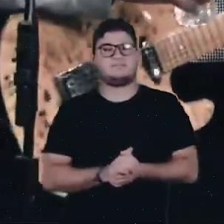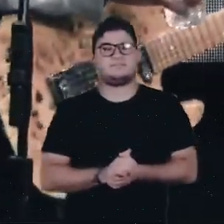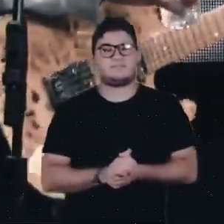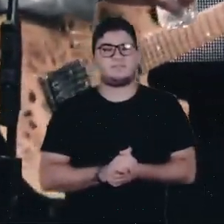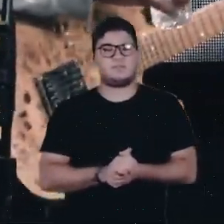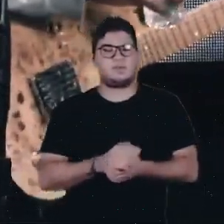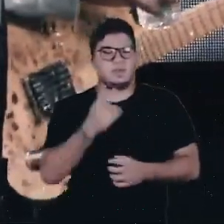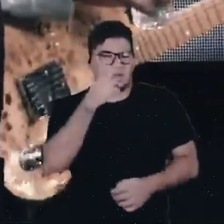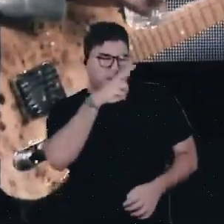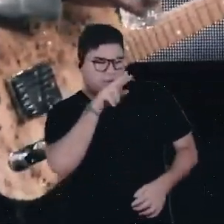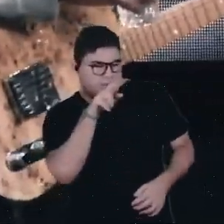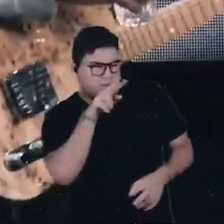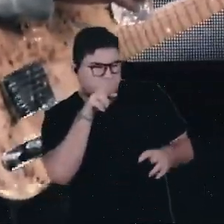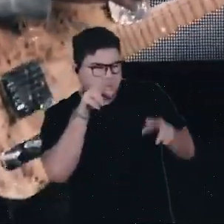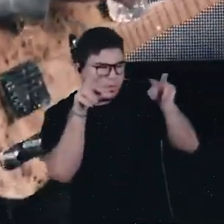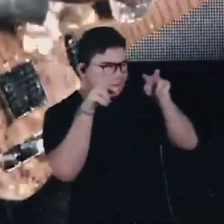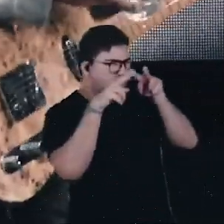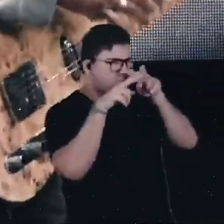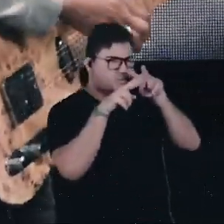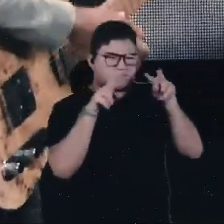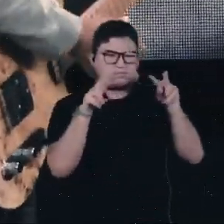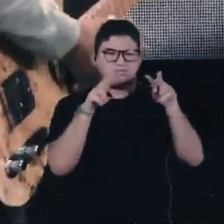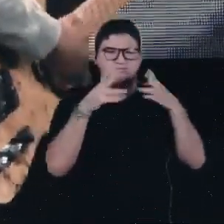as pessoas viram e...